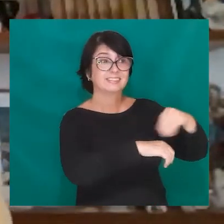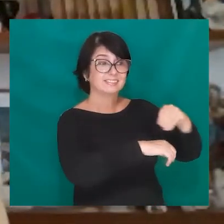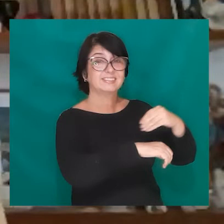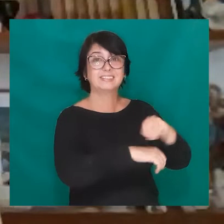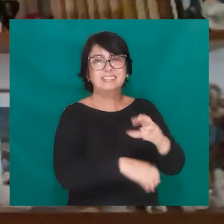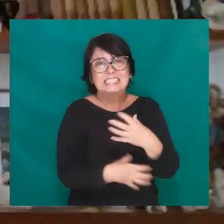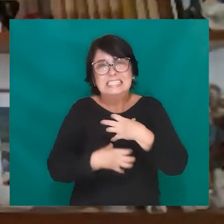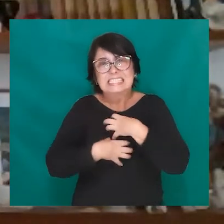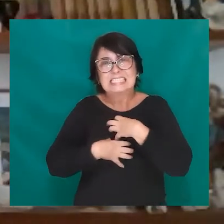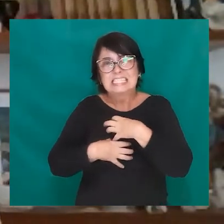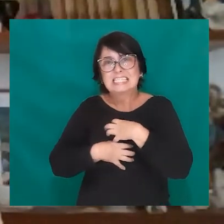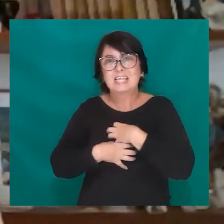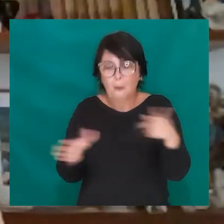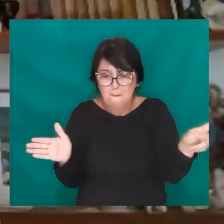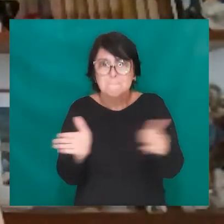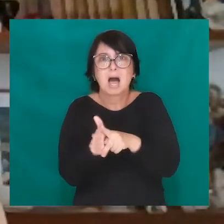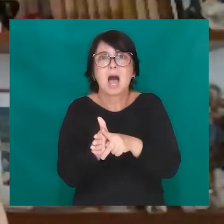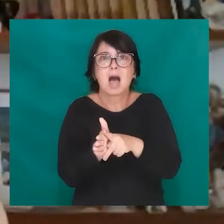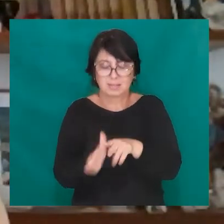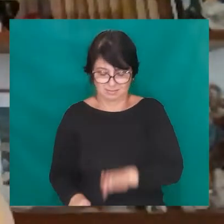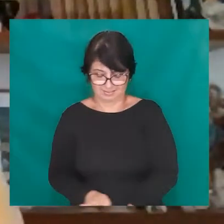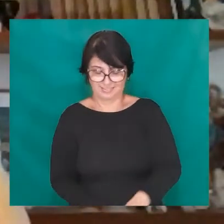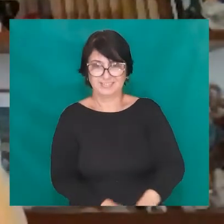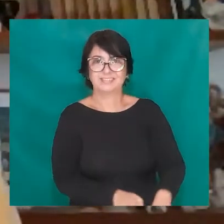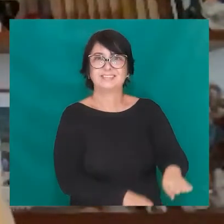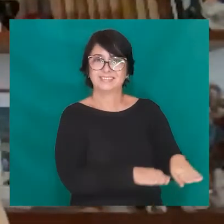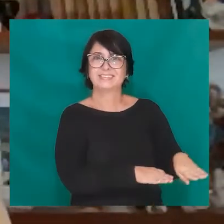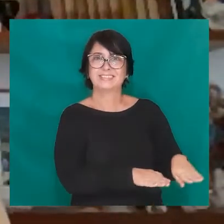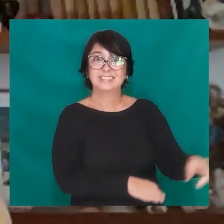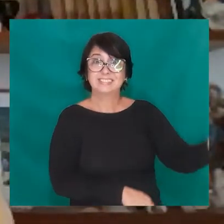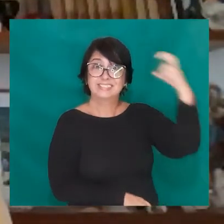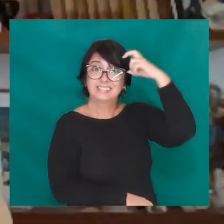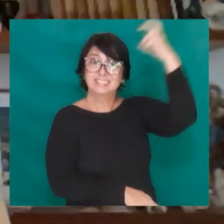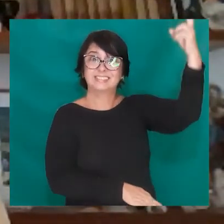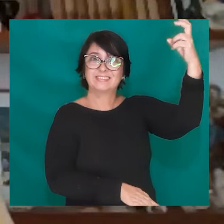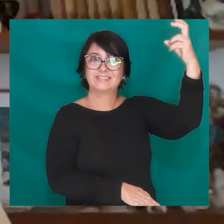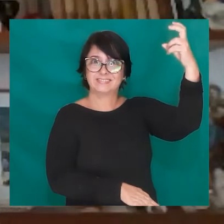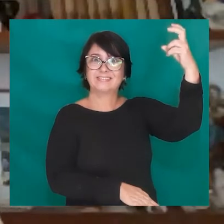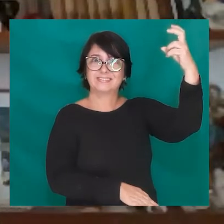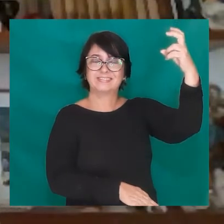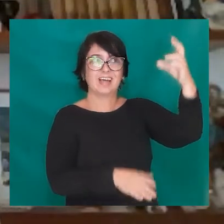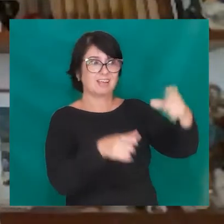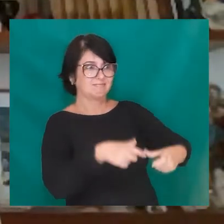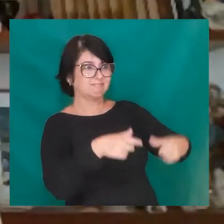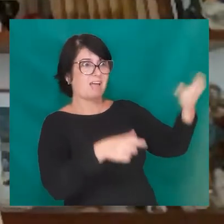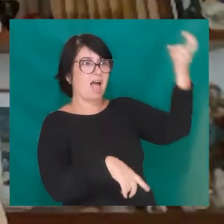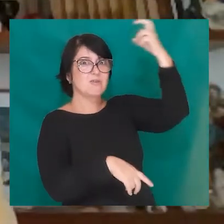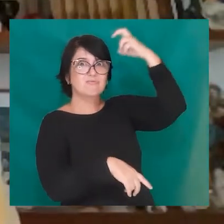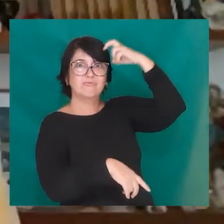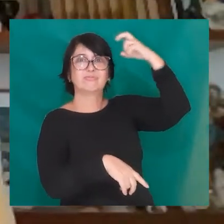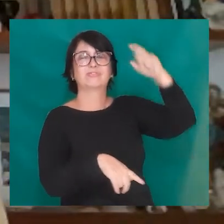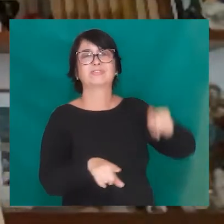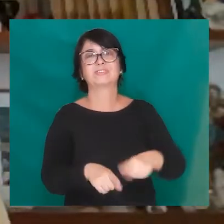para essa sensação, para essa relação de pertencimento dessas crianças com essa cultura, que é um universo maravilhoso a ser explorado,